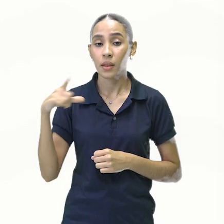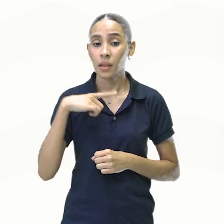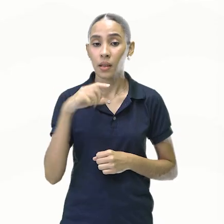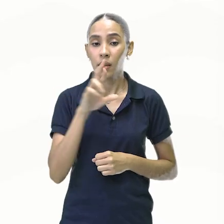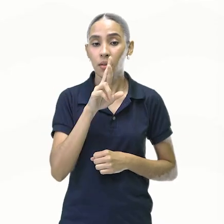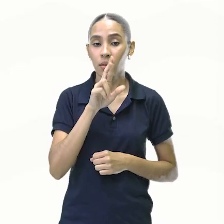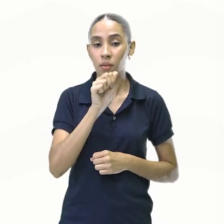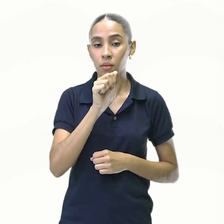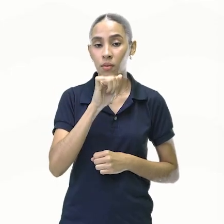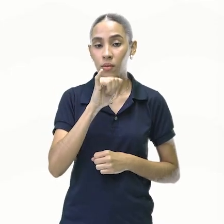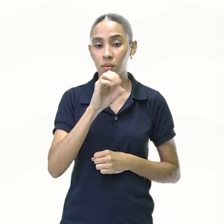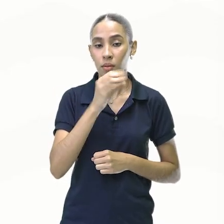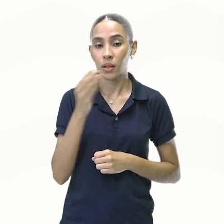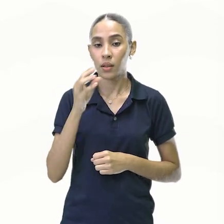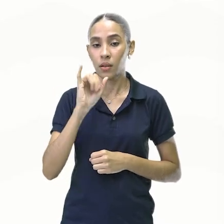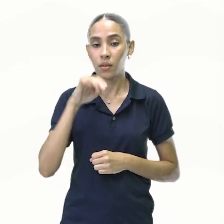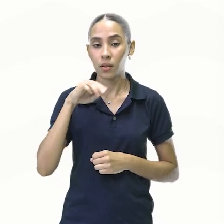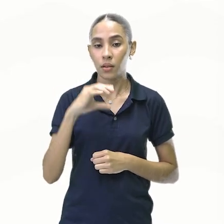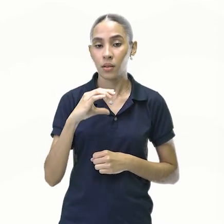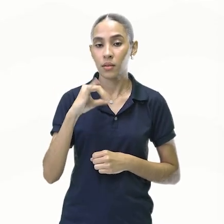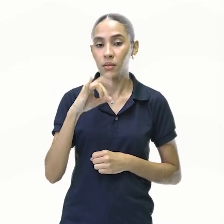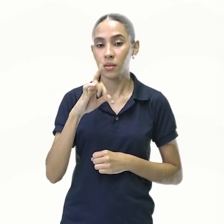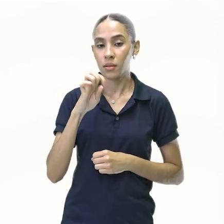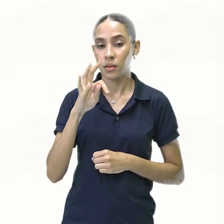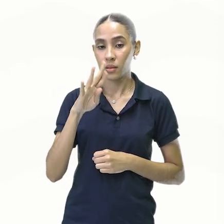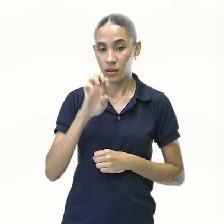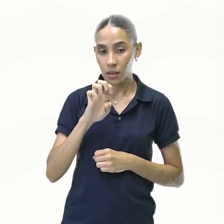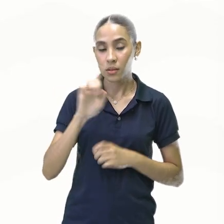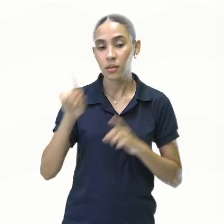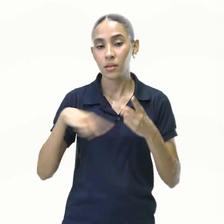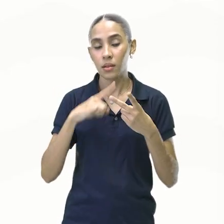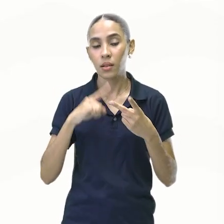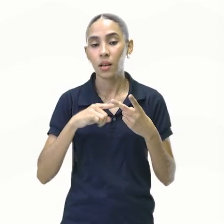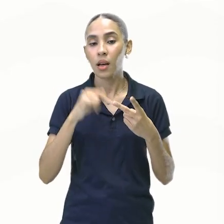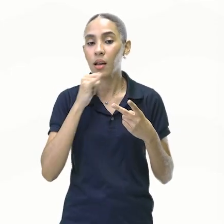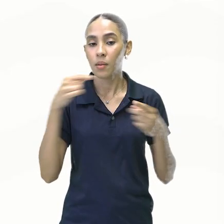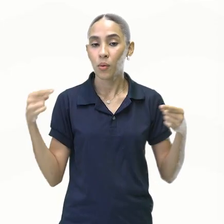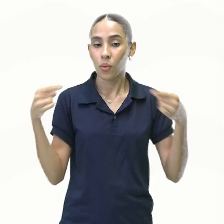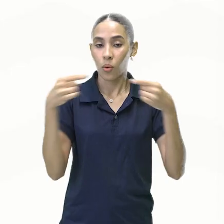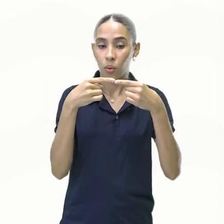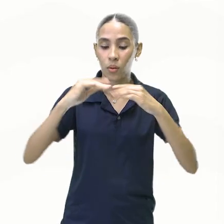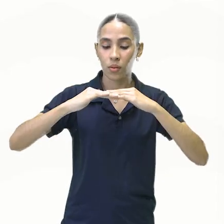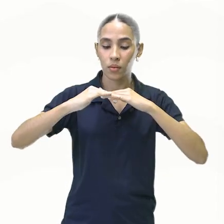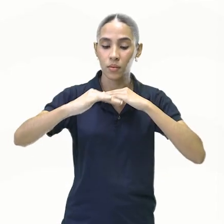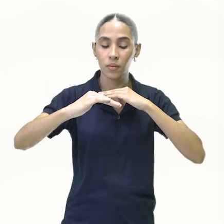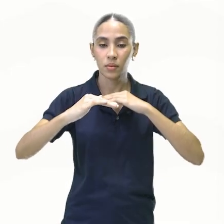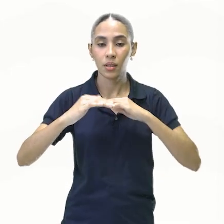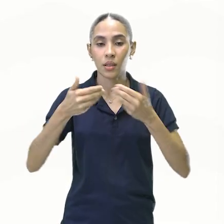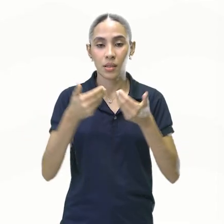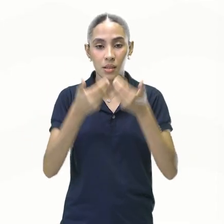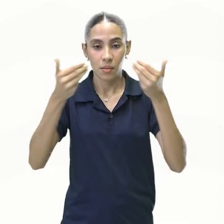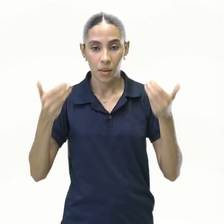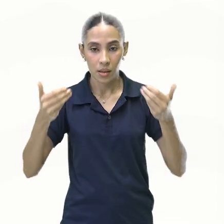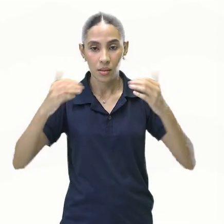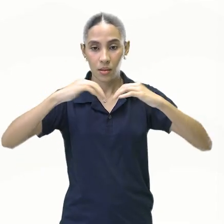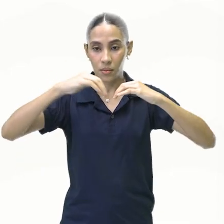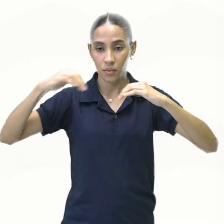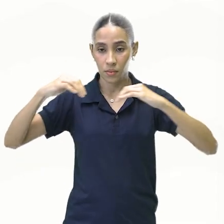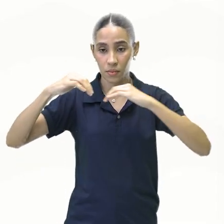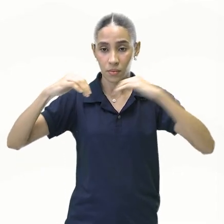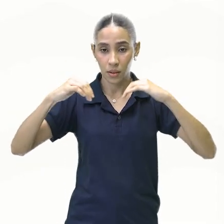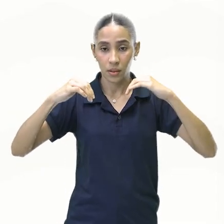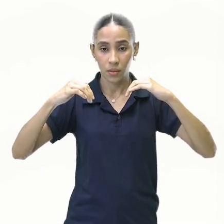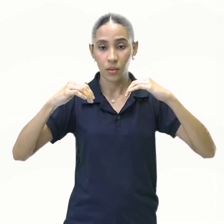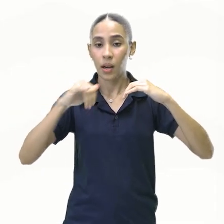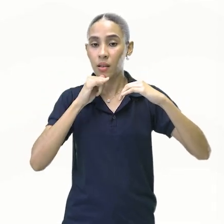incidente, né? O raio incidente, e aí, quando ele atinge essa superfície de separação entre o vácuo e um meio qualquer,